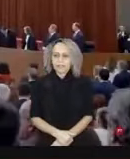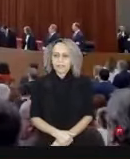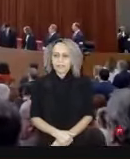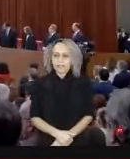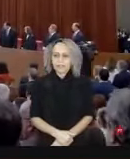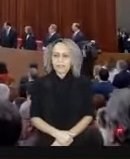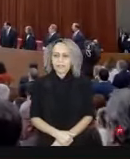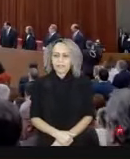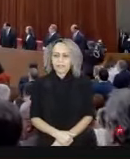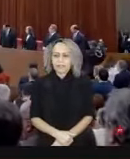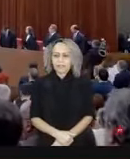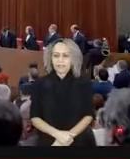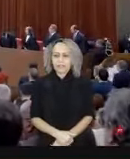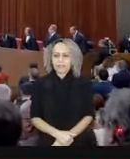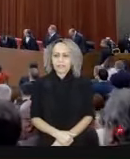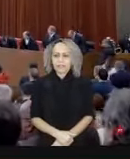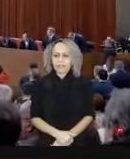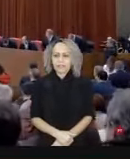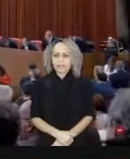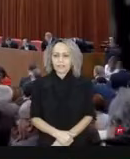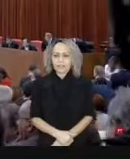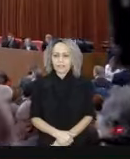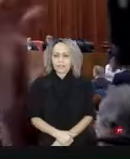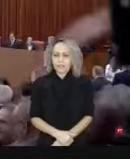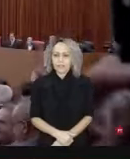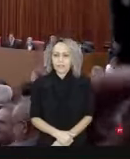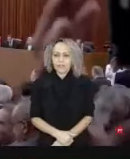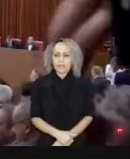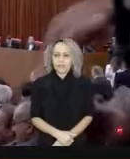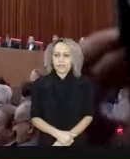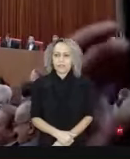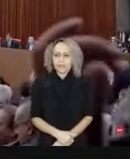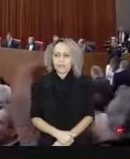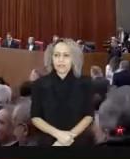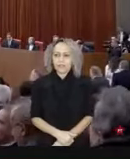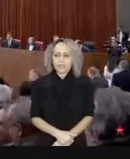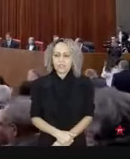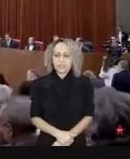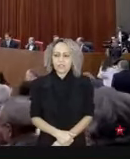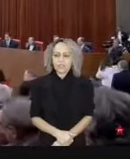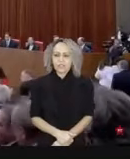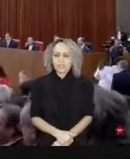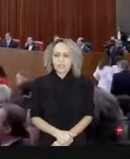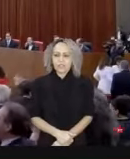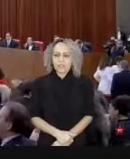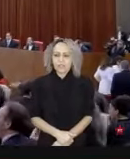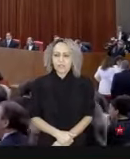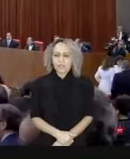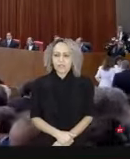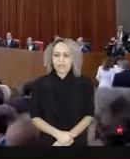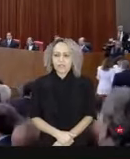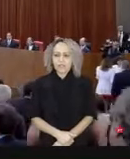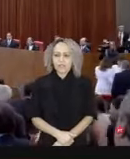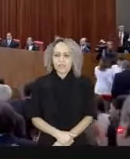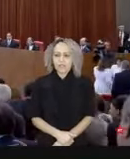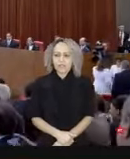Agora acabou de falar o ministro da Suprema Corte Eleitoral, da Corte Superior